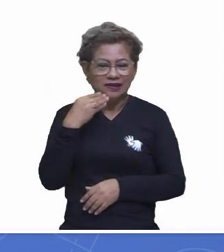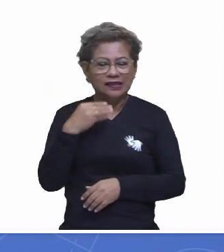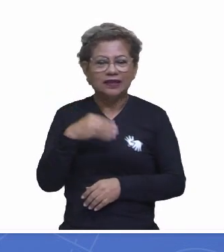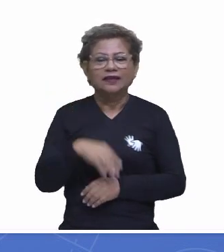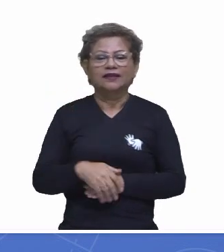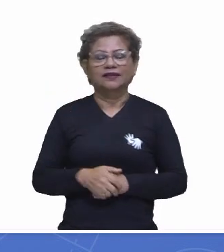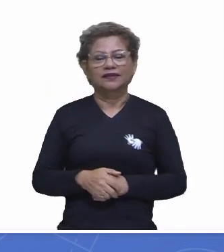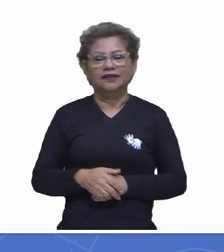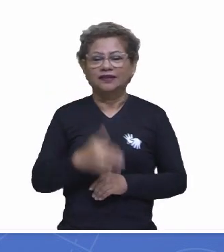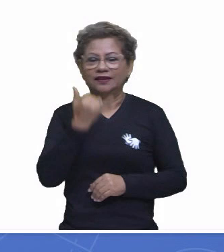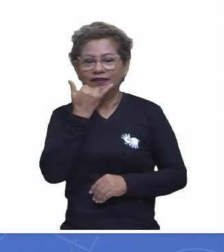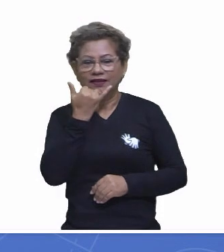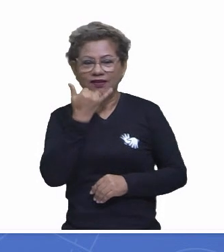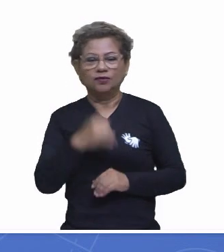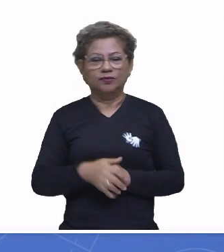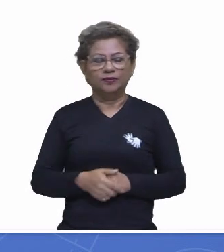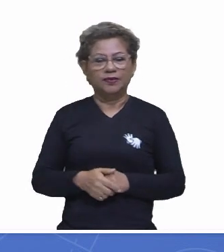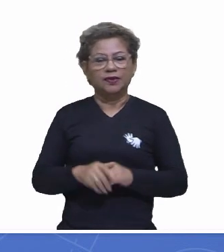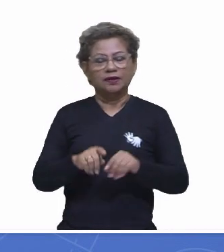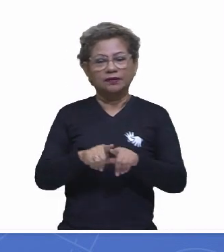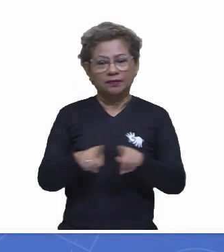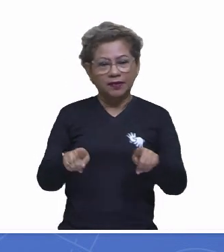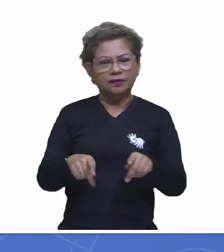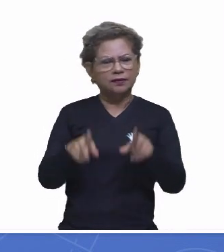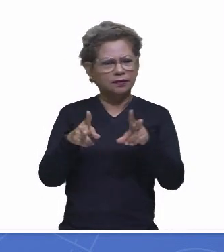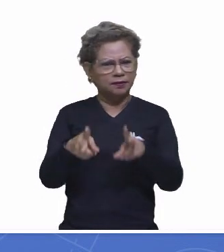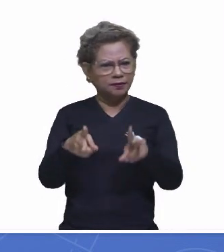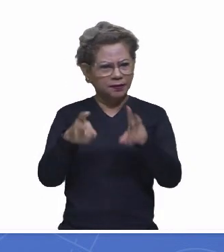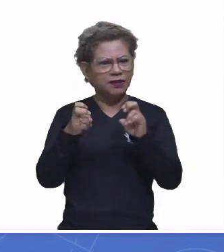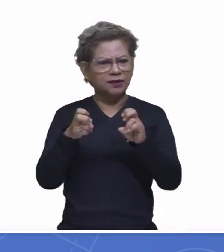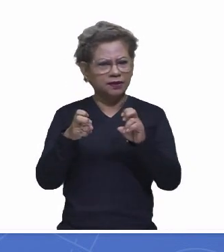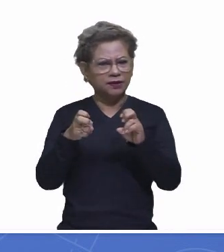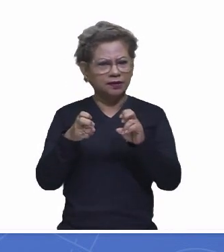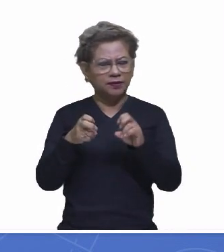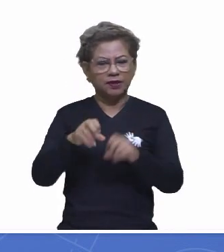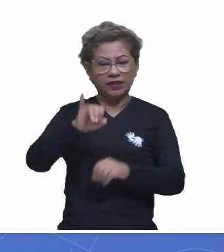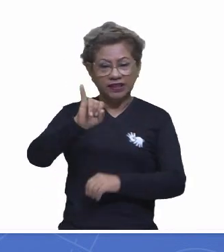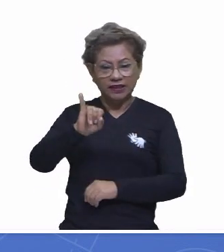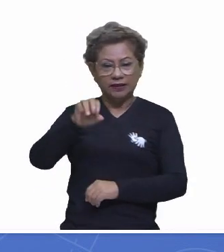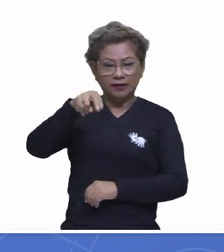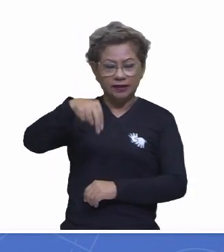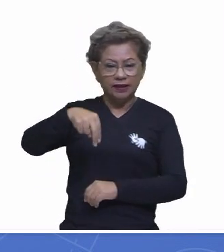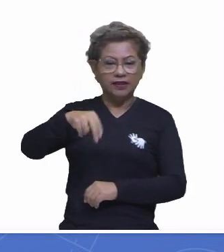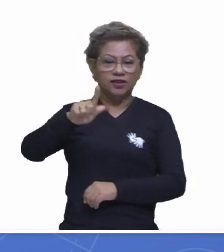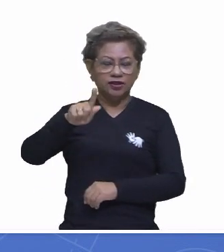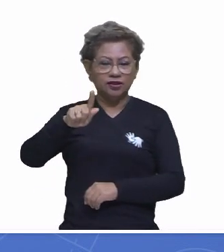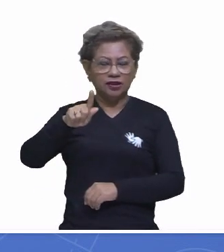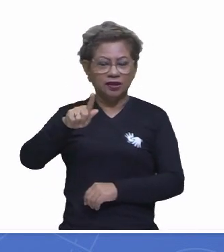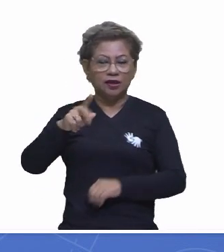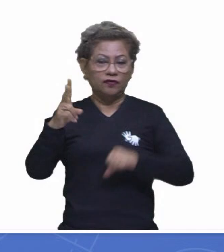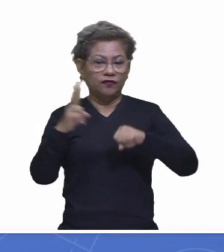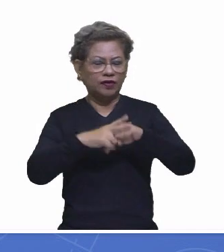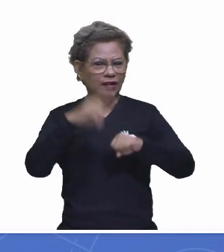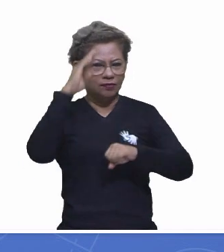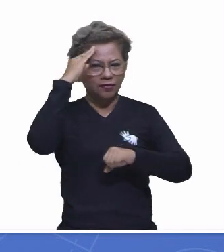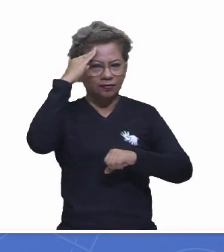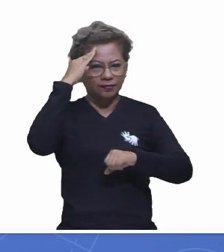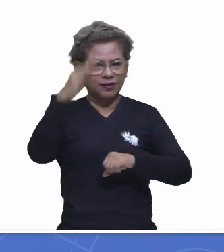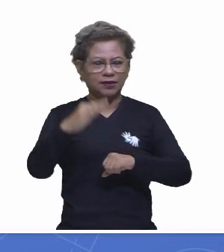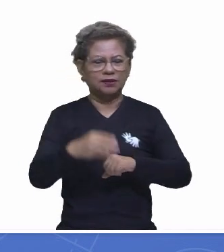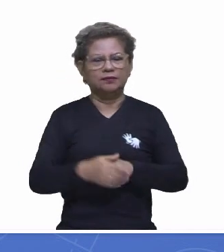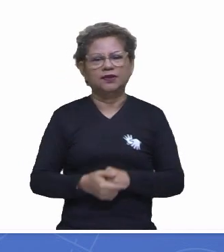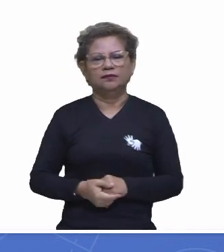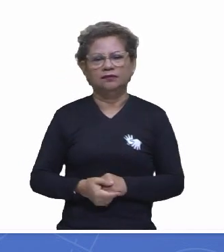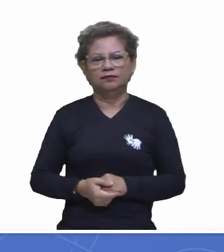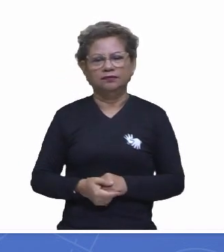é a presença, né, do ing após o verbo principal, né? O verbo principal, então, acrescido de ing. Na primeira,